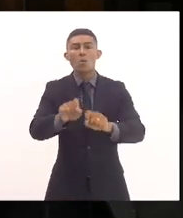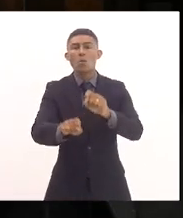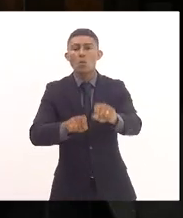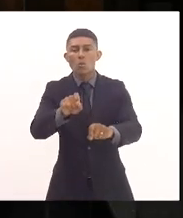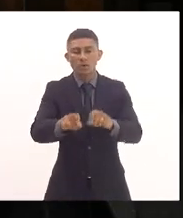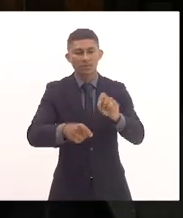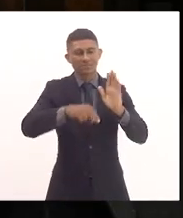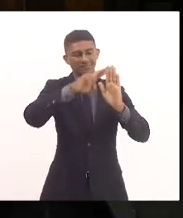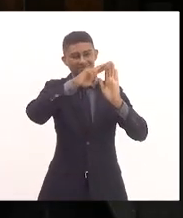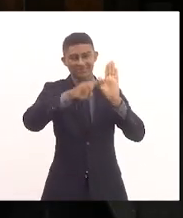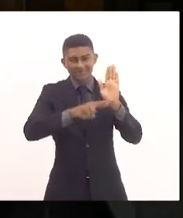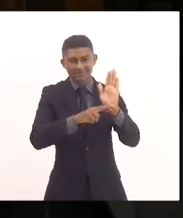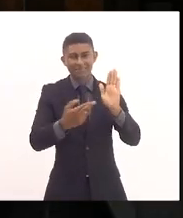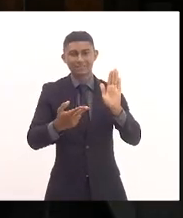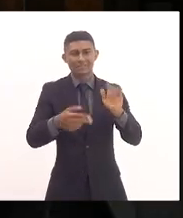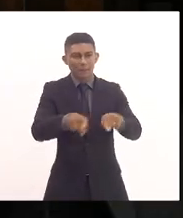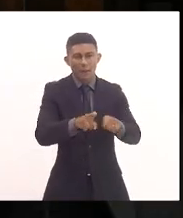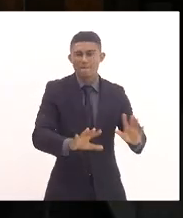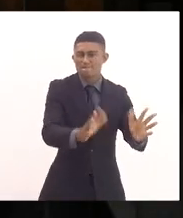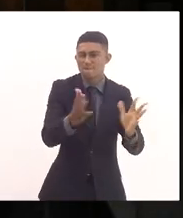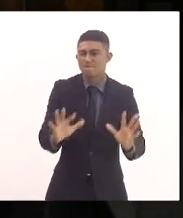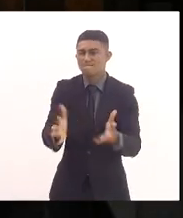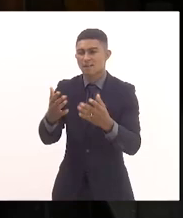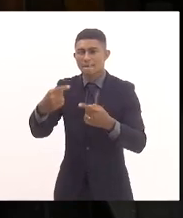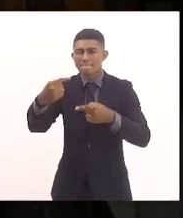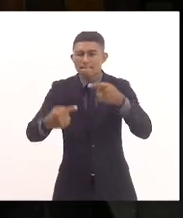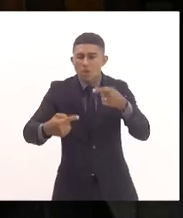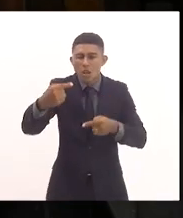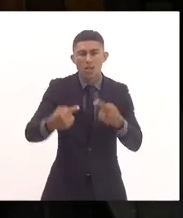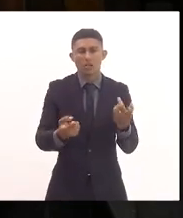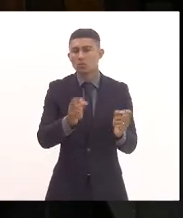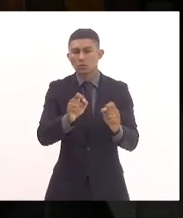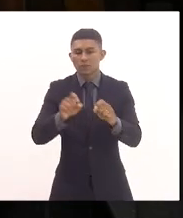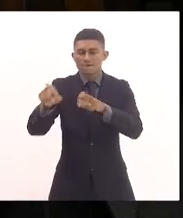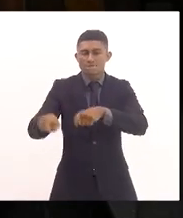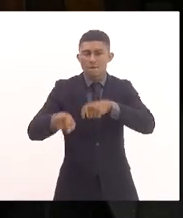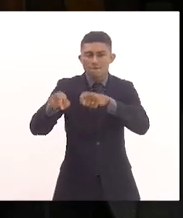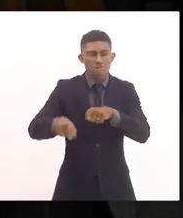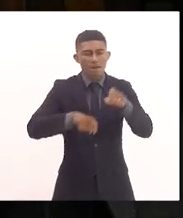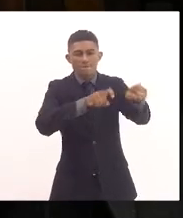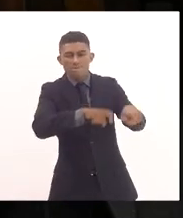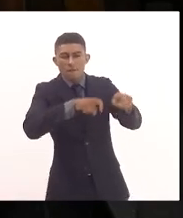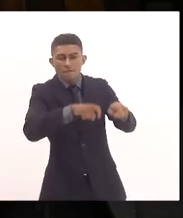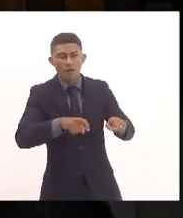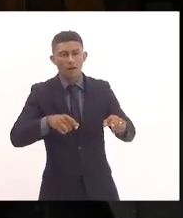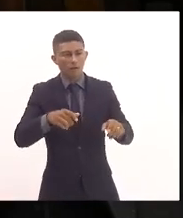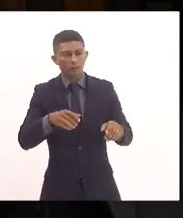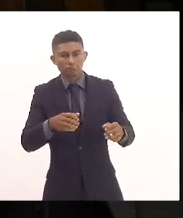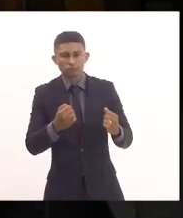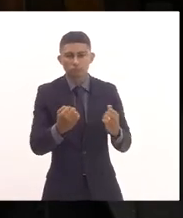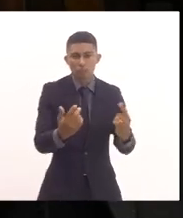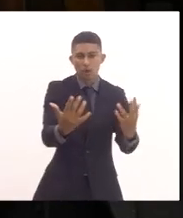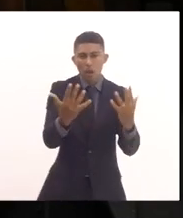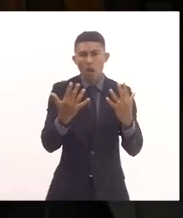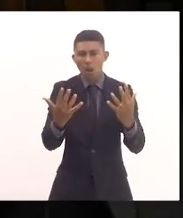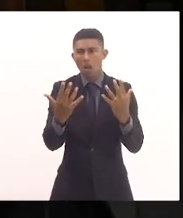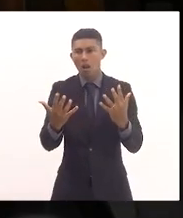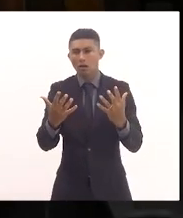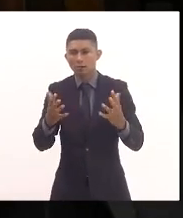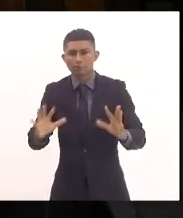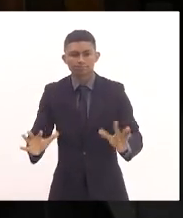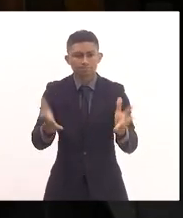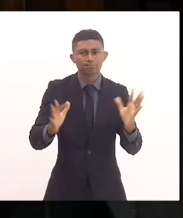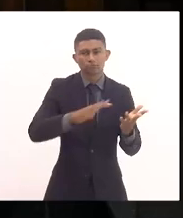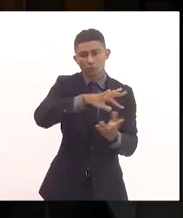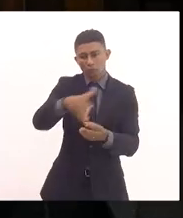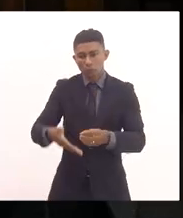às políticas de agroecologia, de desenvolvimento rural sustentável e de produção orgânica aqui nessa casa. A gente já